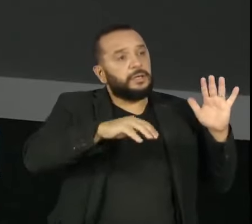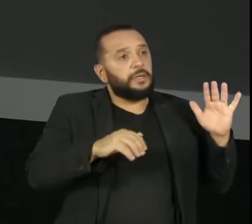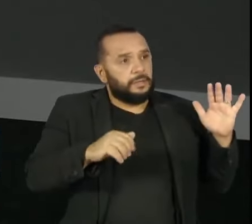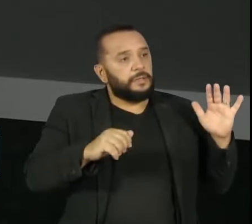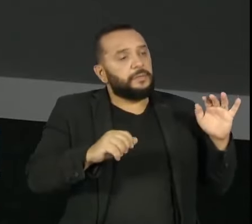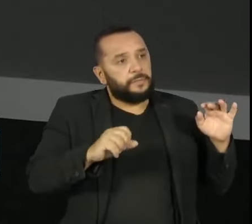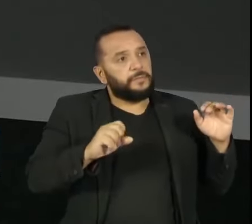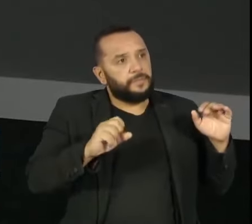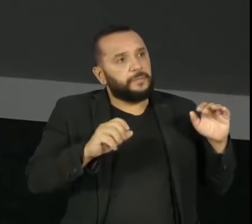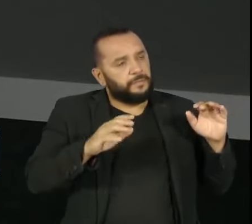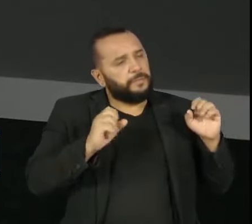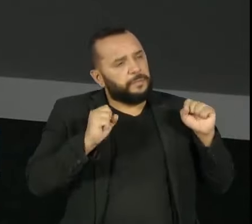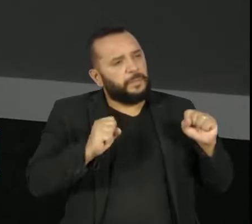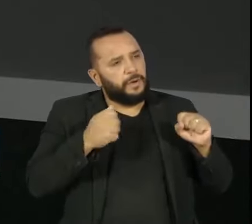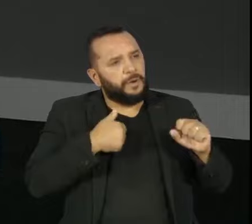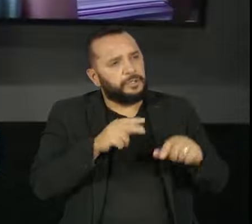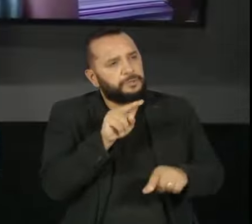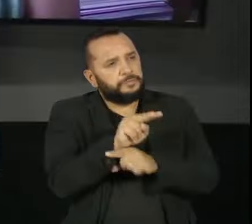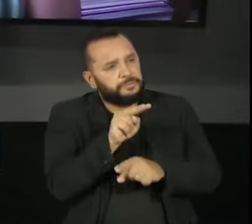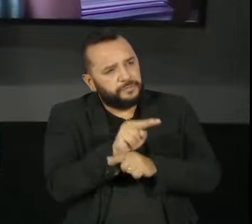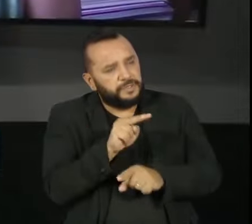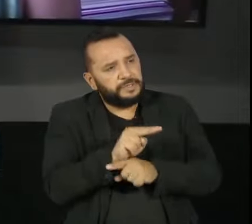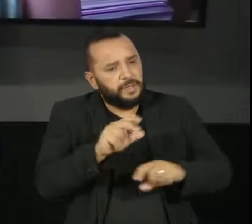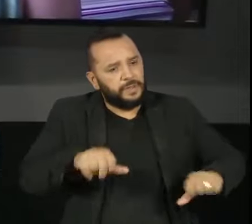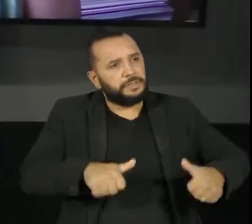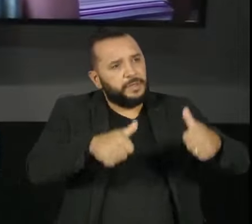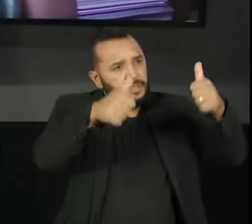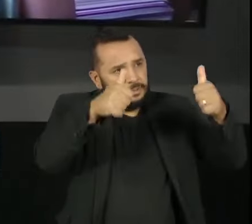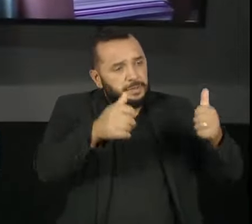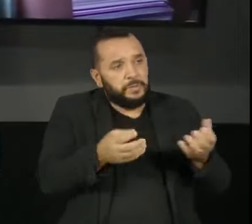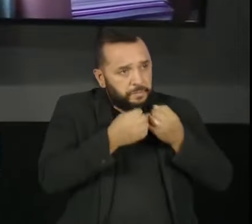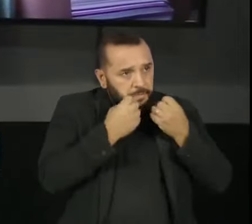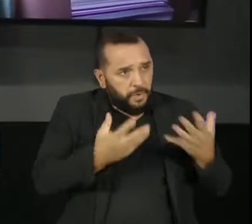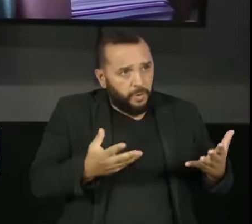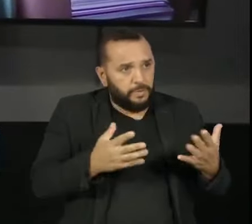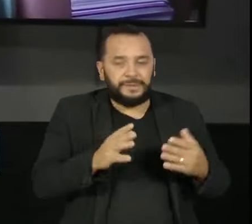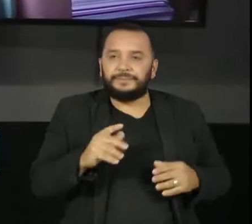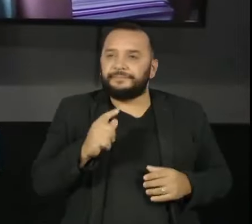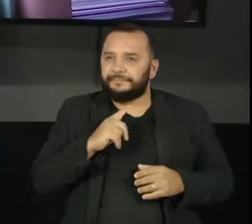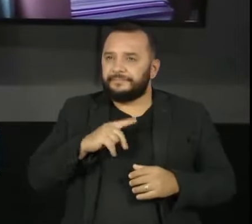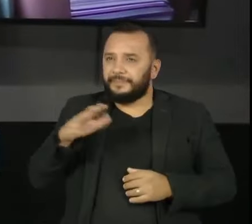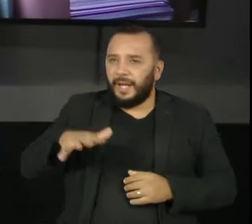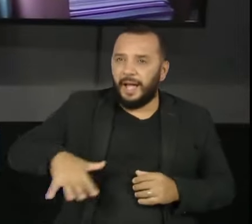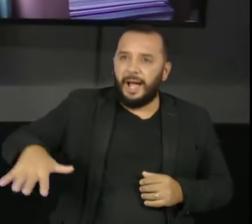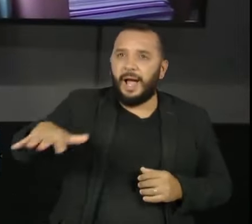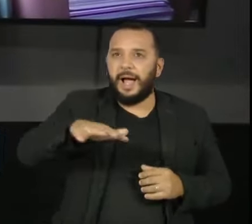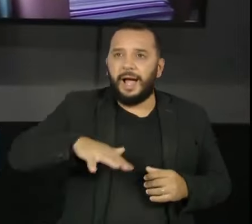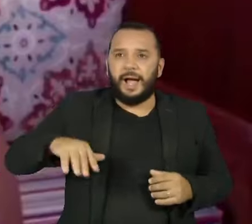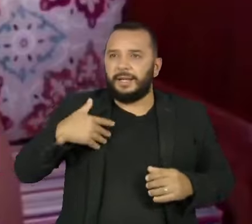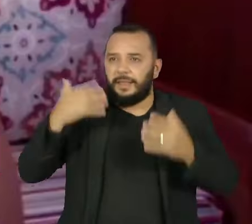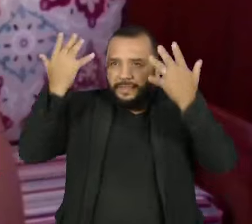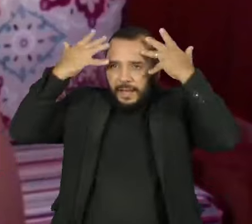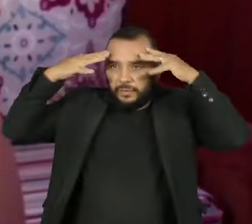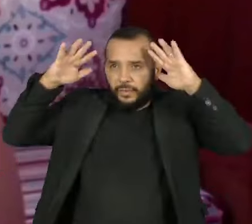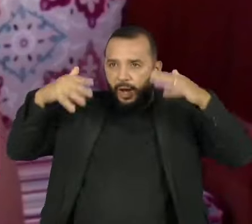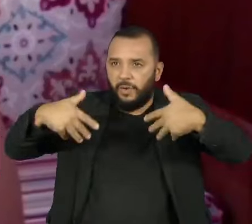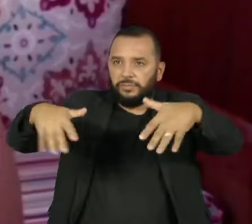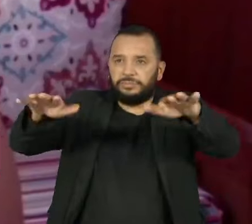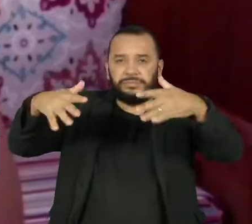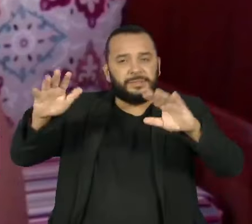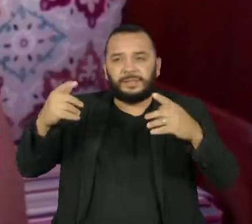esforços para preservação e restauração a gente observa que existem muitas áreas por exemplo em Regeneração natural que não